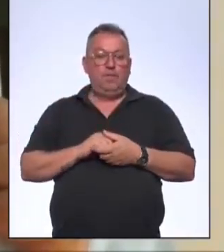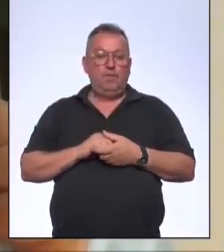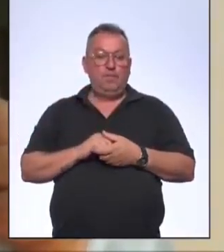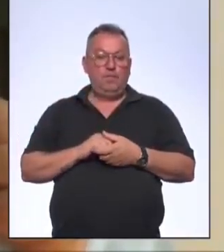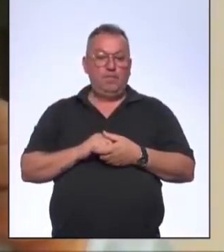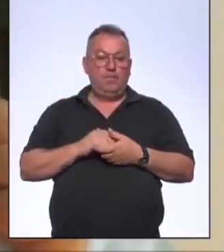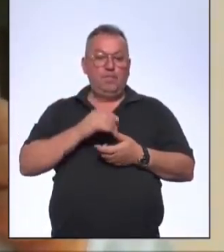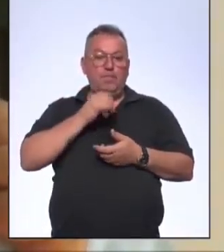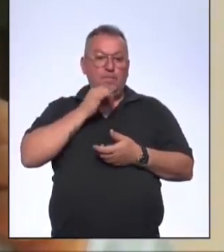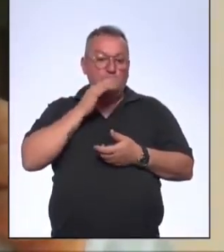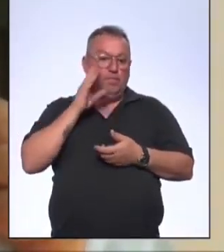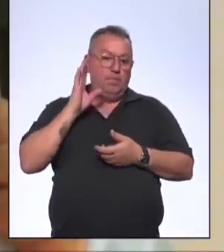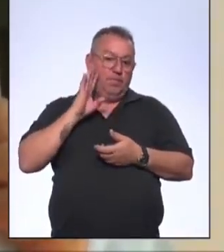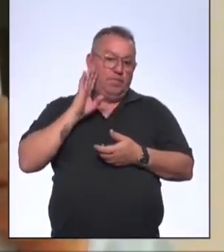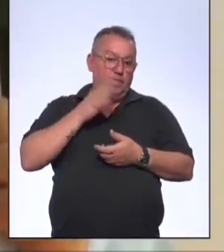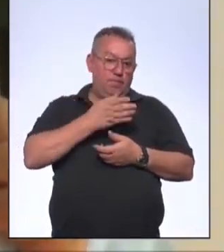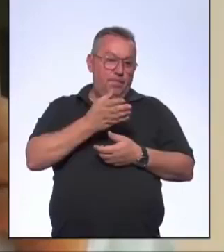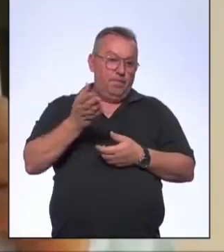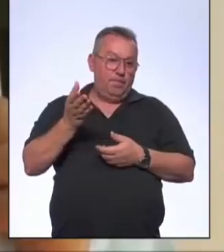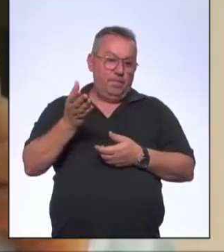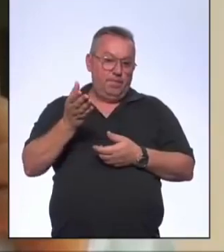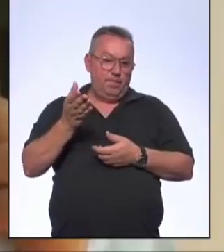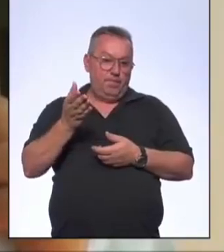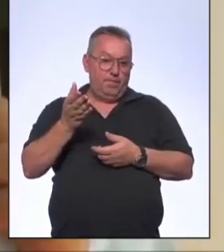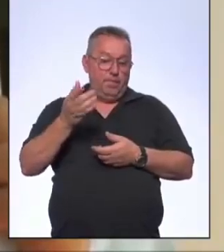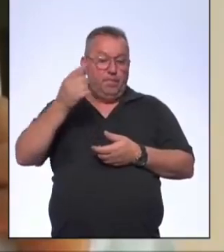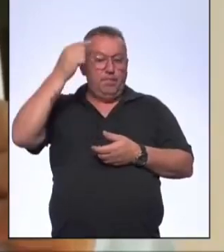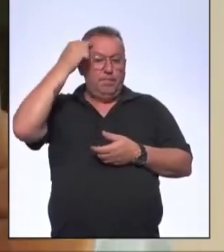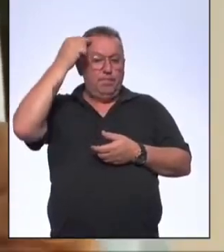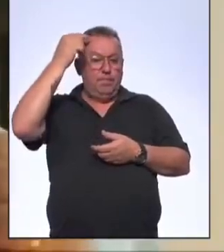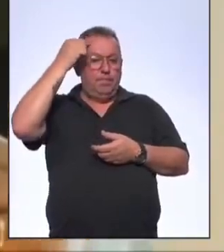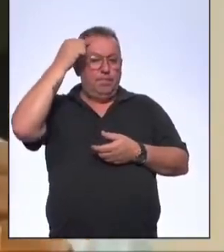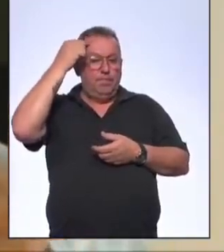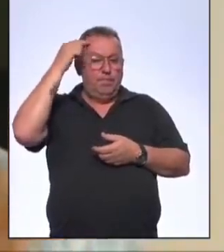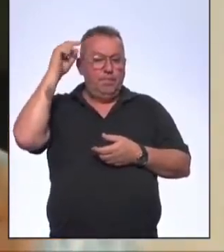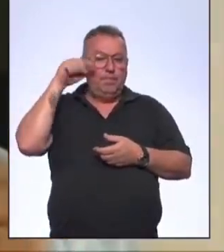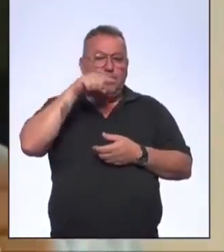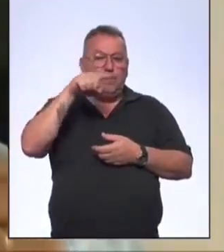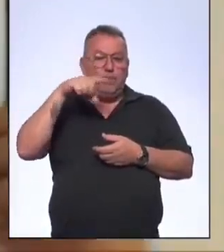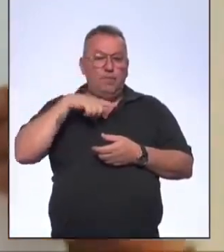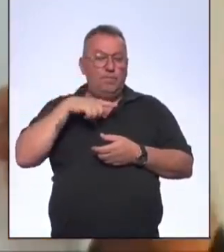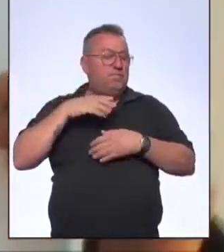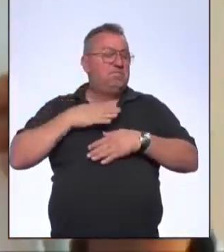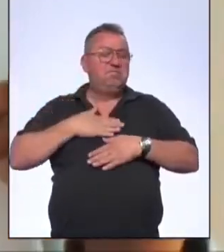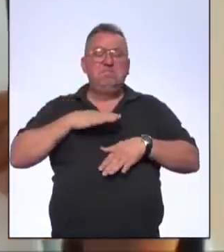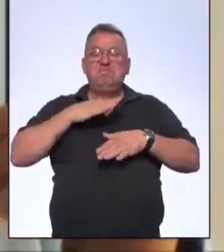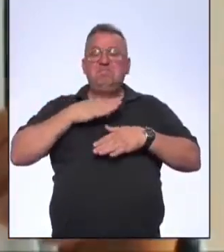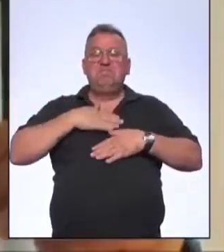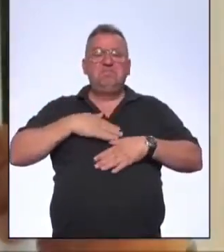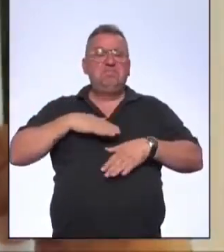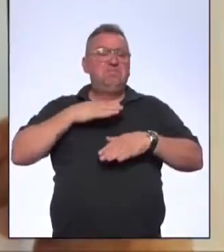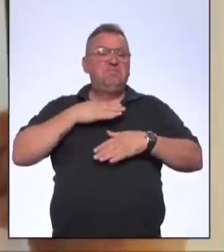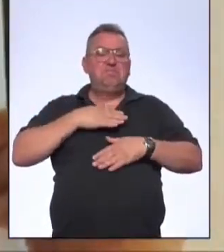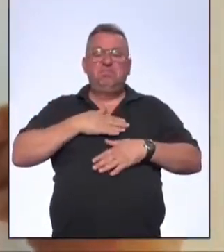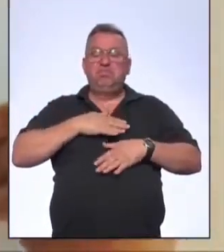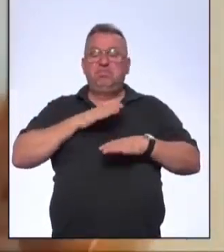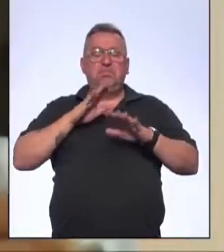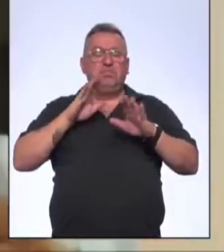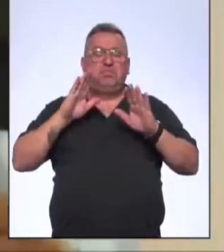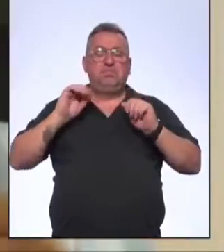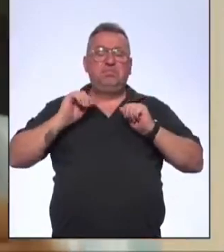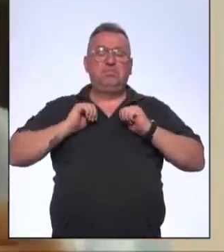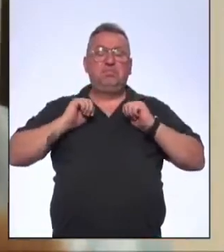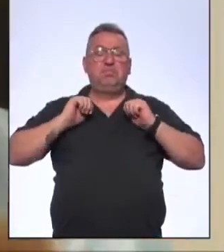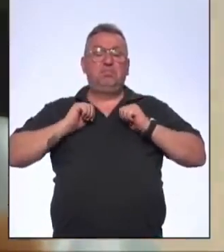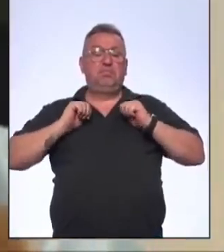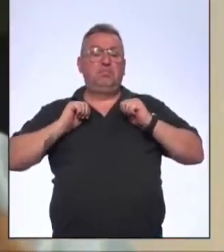bem bacaninha para você, tá ok? Imagina que você tá de boa, tá? Você tá ali tranquilão,